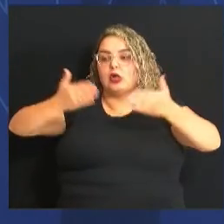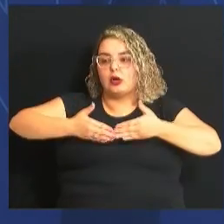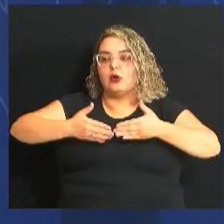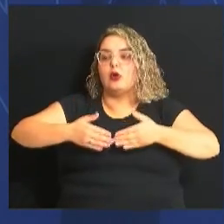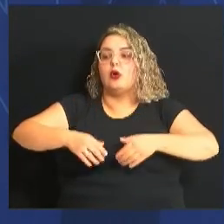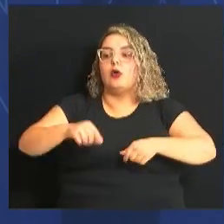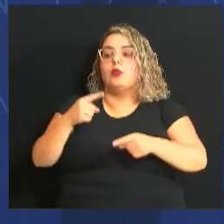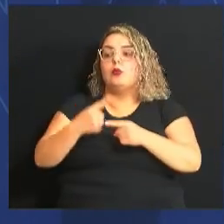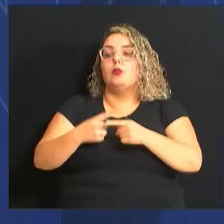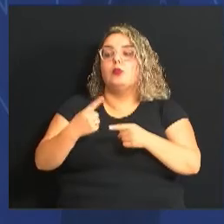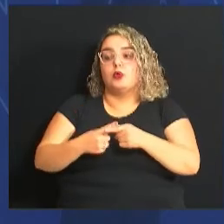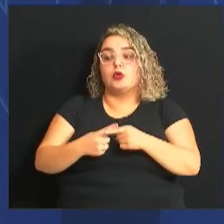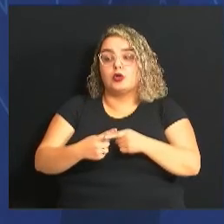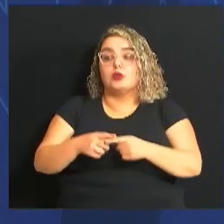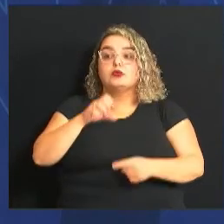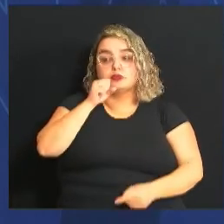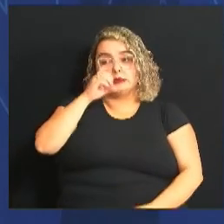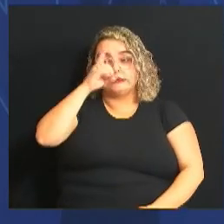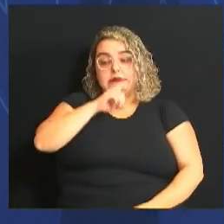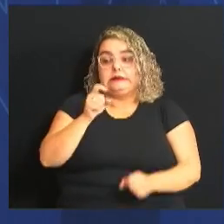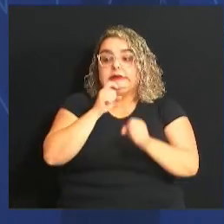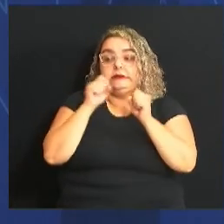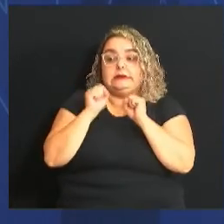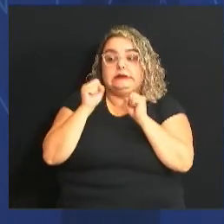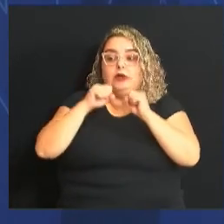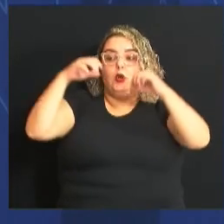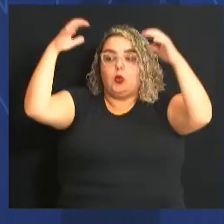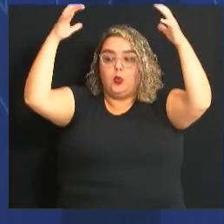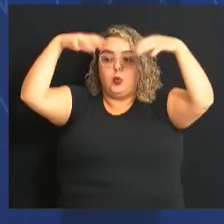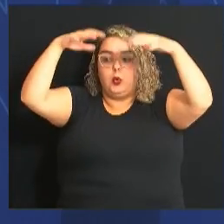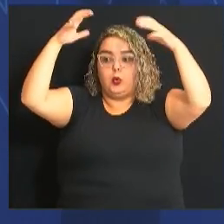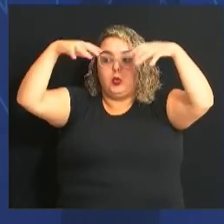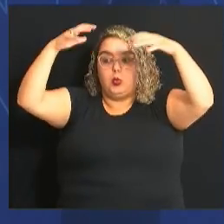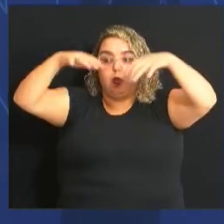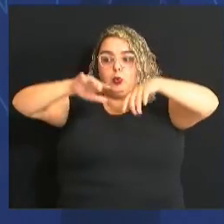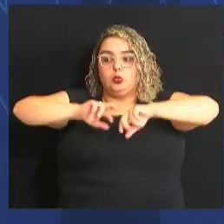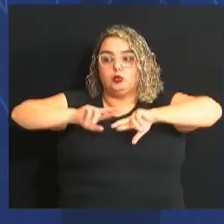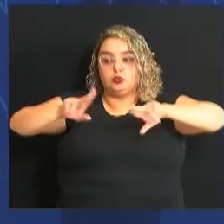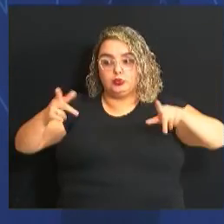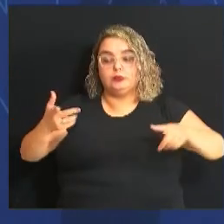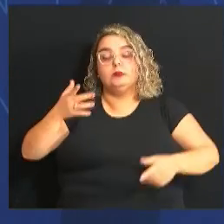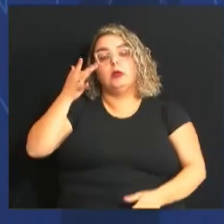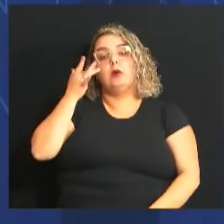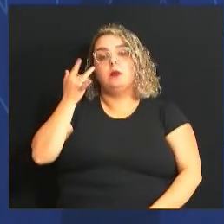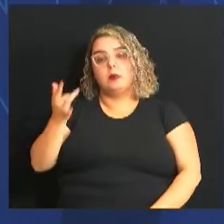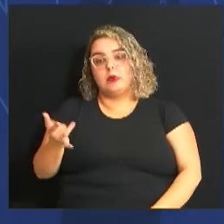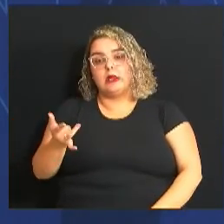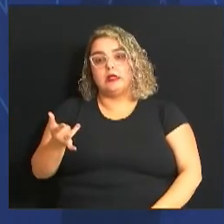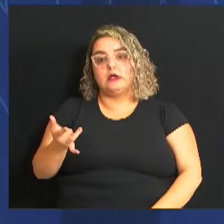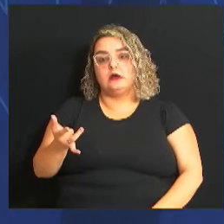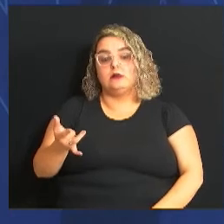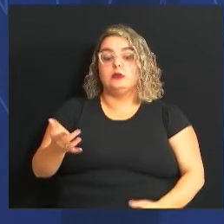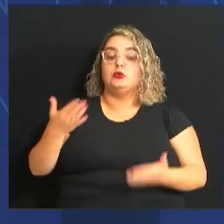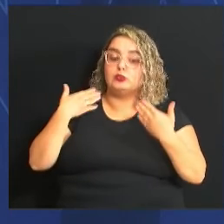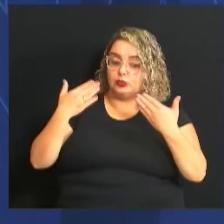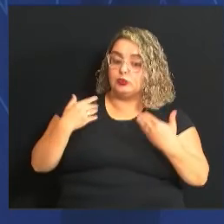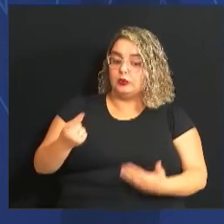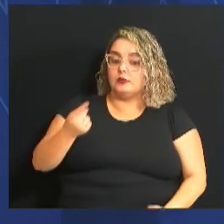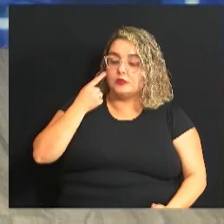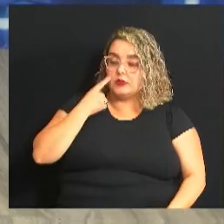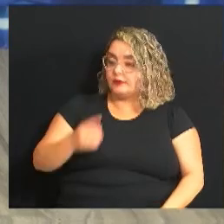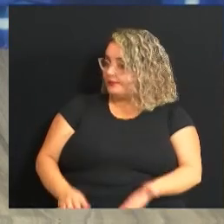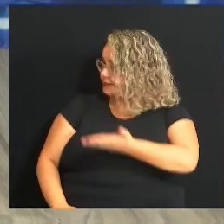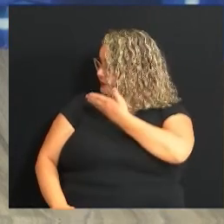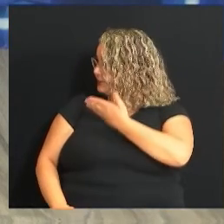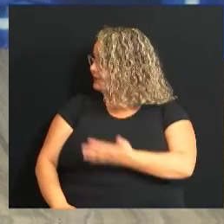da semana vai ser de frio e de tempo instável. Mas para amanhã ainda fica o calor. Vamos às temperaturas, olha